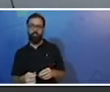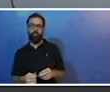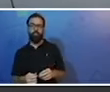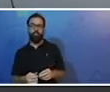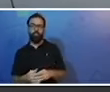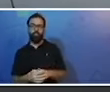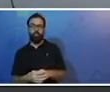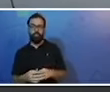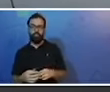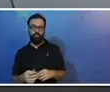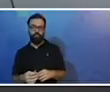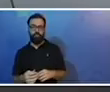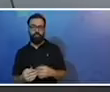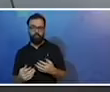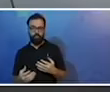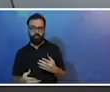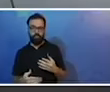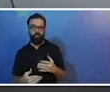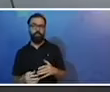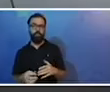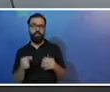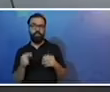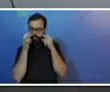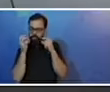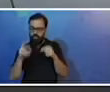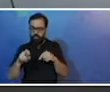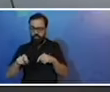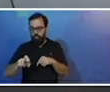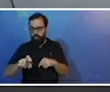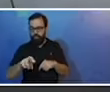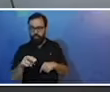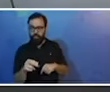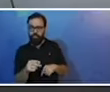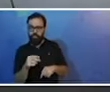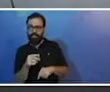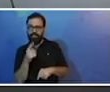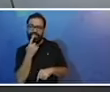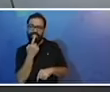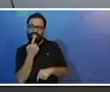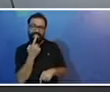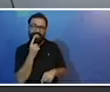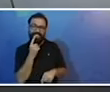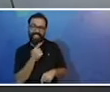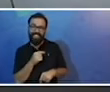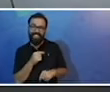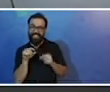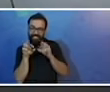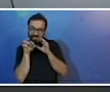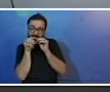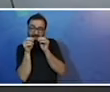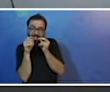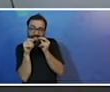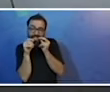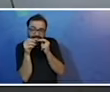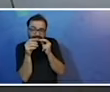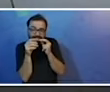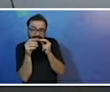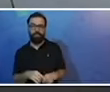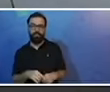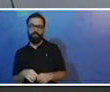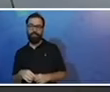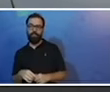dessa forma com as patas bem abertas também temos o rato né o ratinho que que com seus dentinhos com essas Patinhas roendo tudo